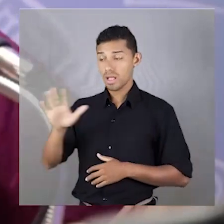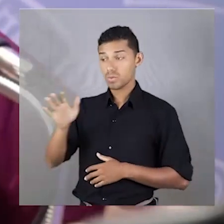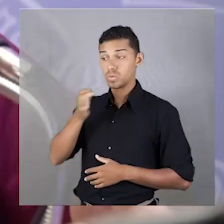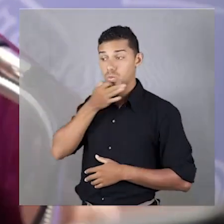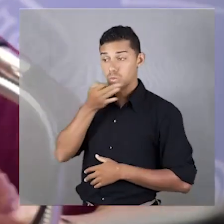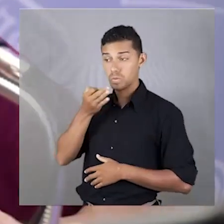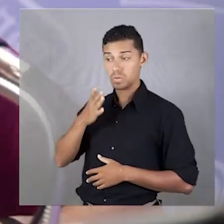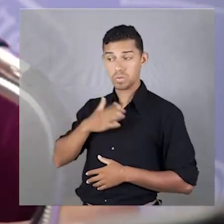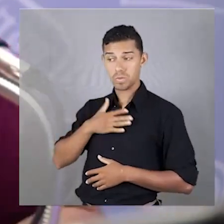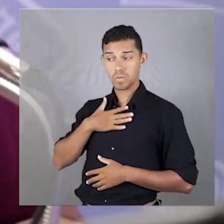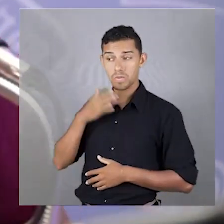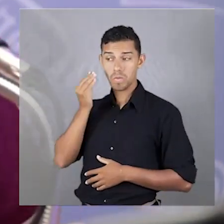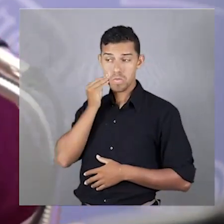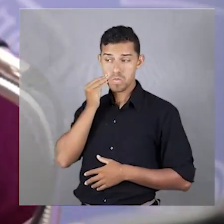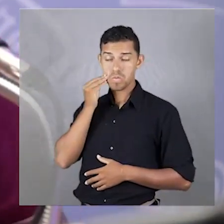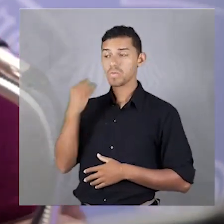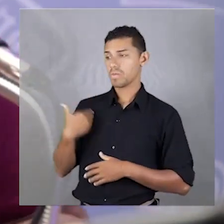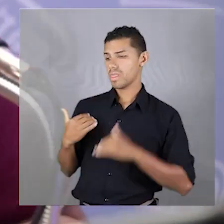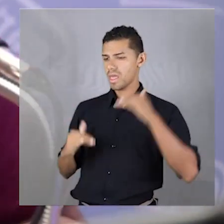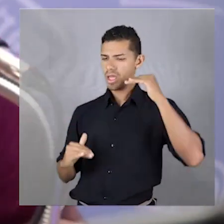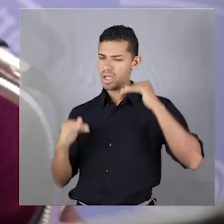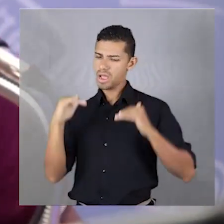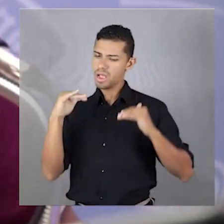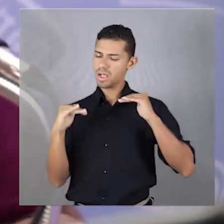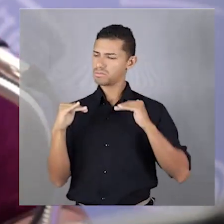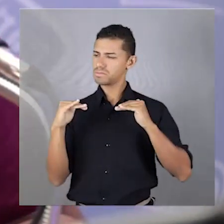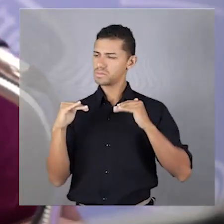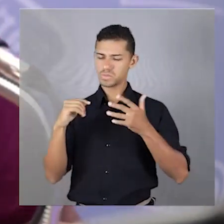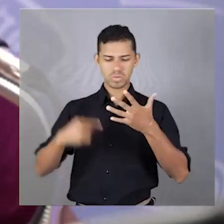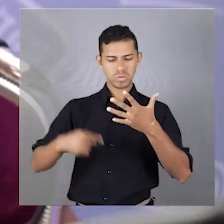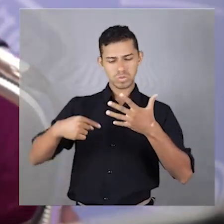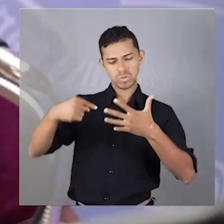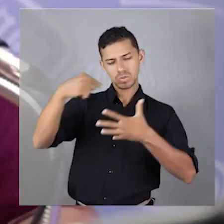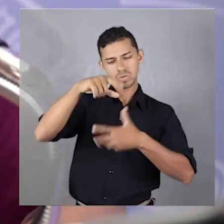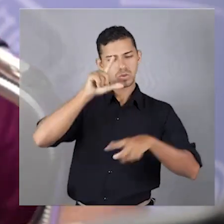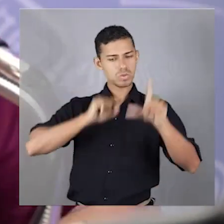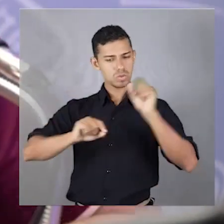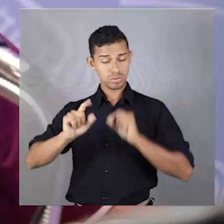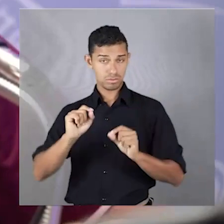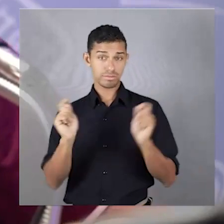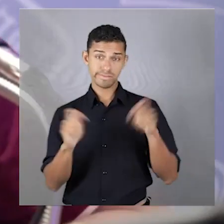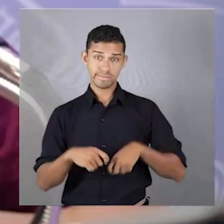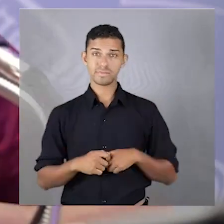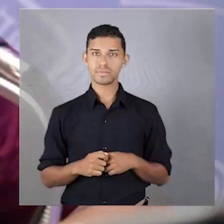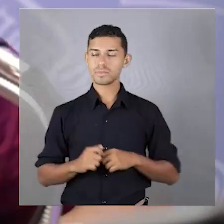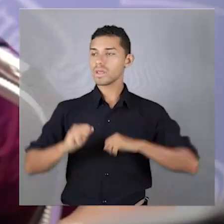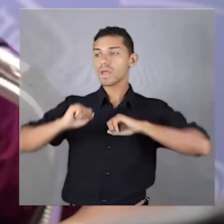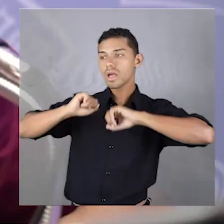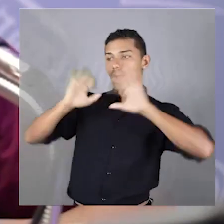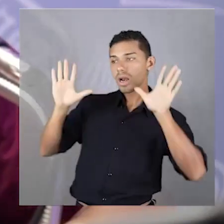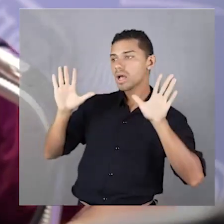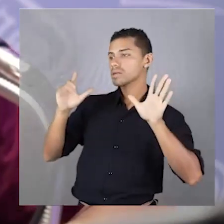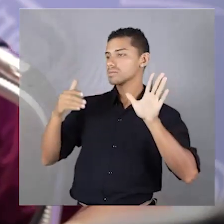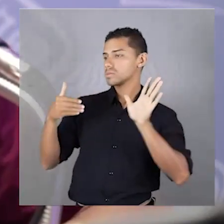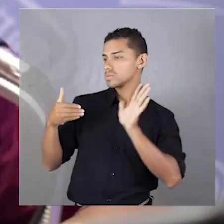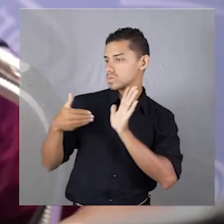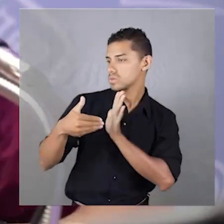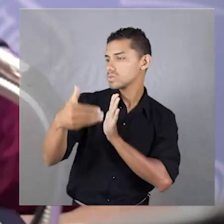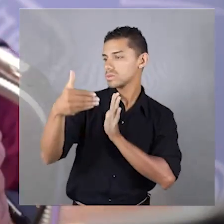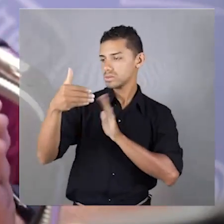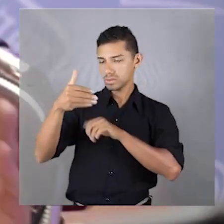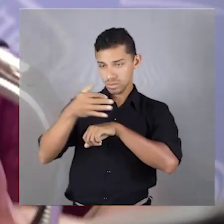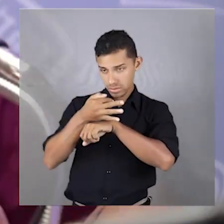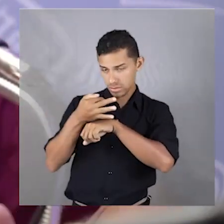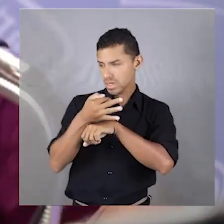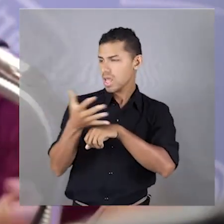e para os alunos é que a gente tem que ter equilíbrio, né? Nas nossas opções, nas nossas escolhas. É claro que durante as férias a